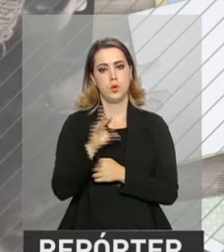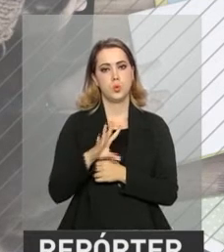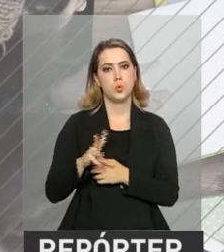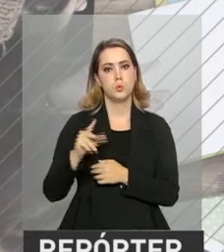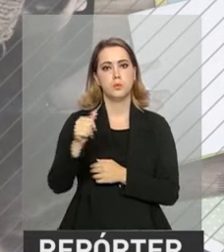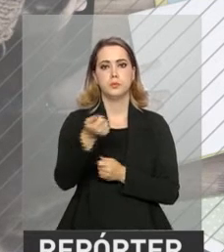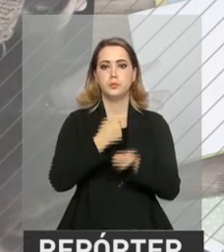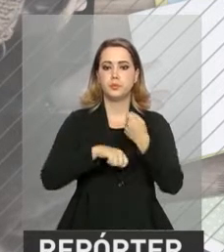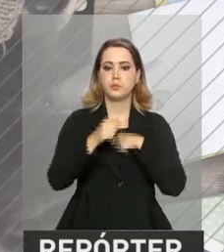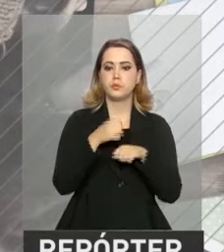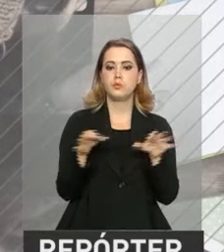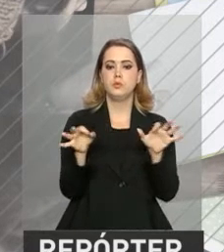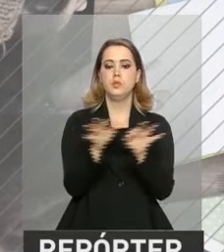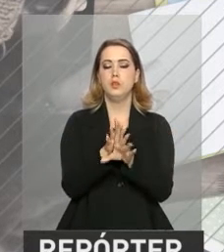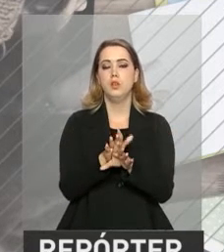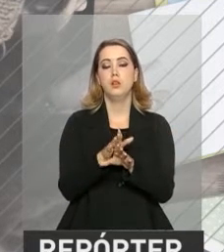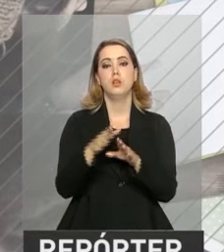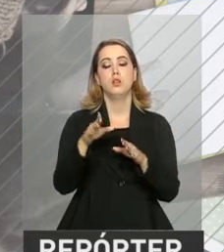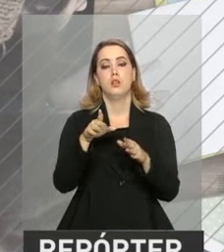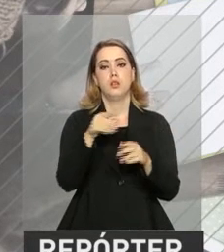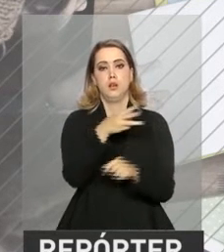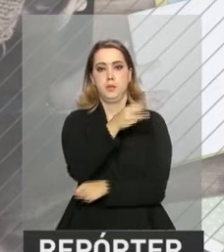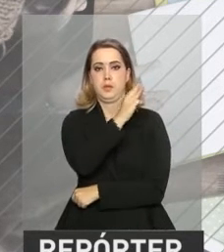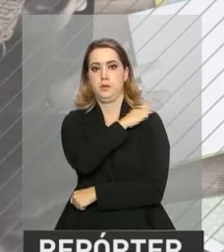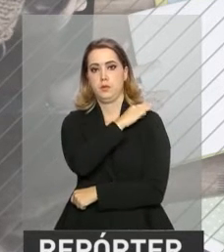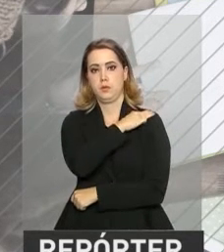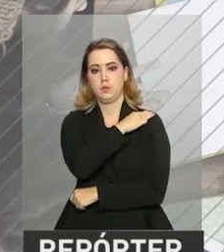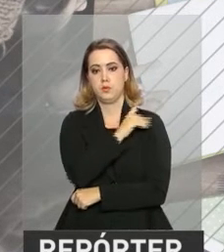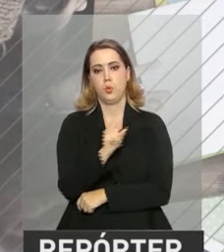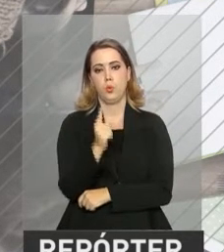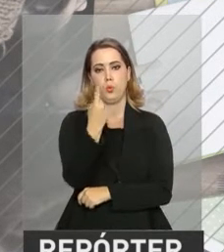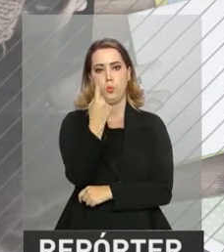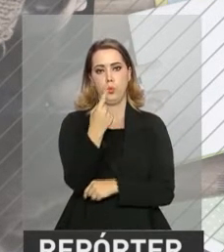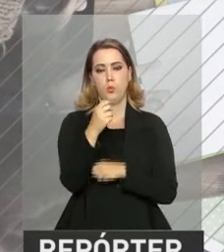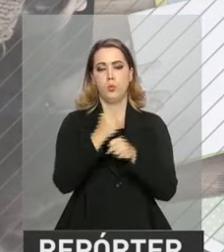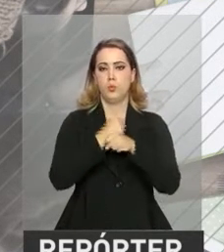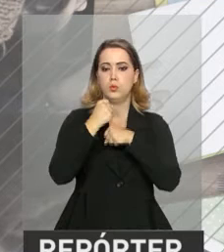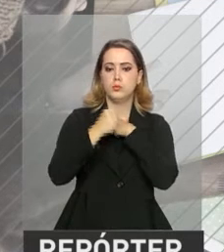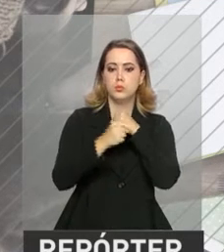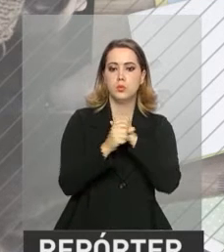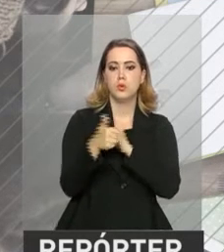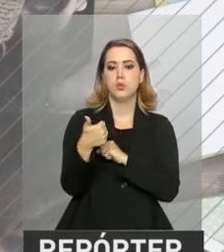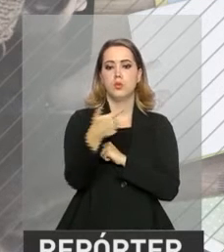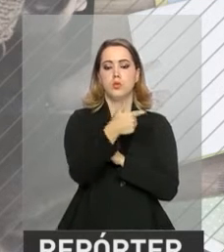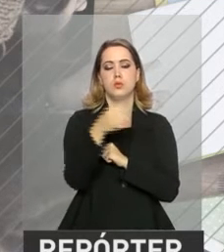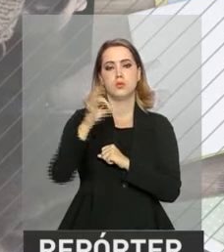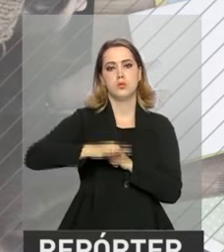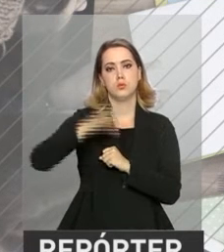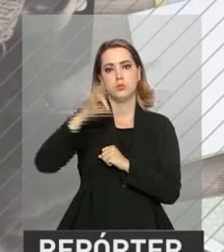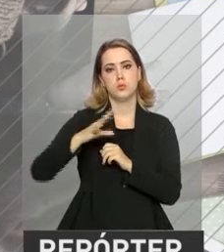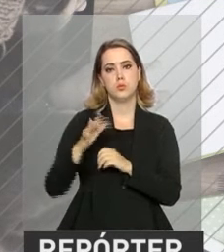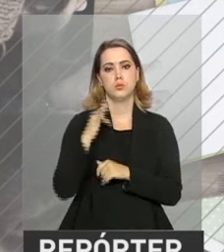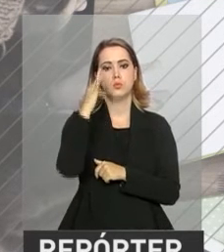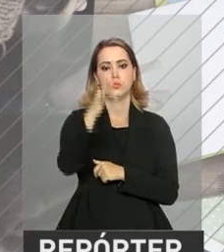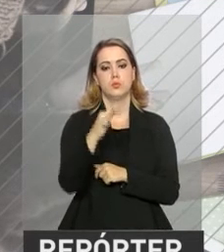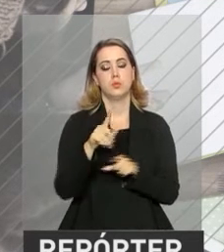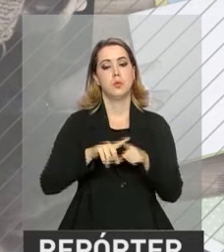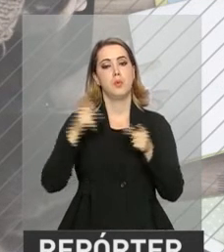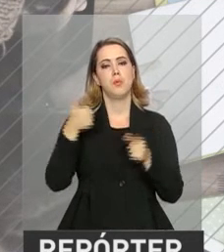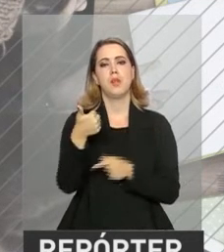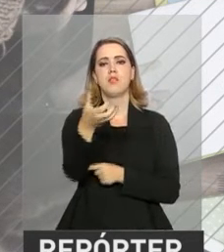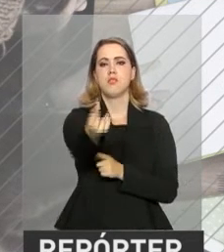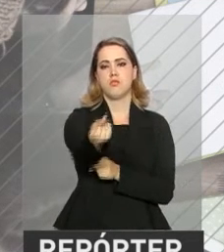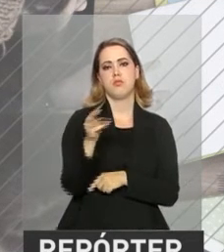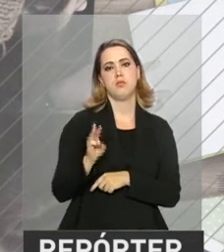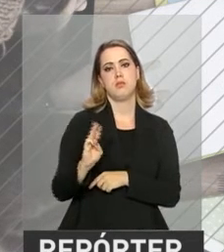completassem o ensino médio em média cada ano de educação aumenta quase 12% da renda delas no futuro ainda assim 16 milhões